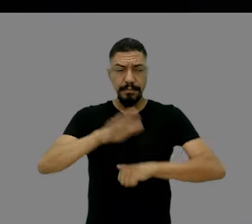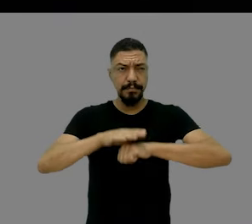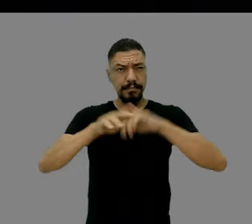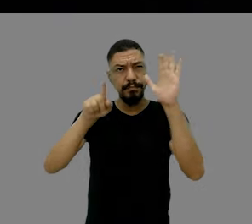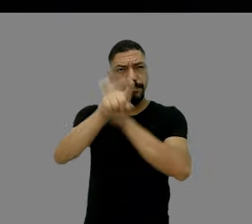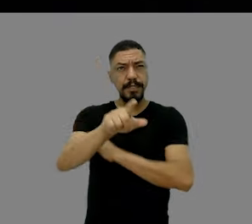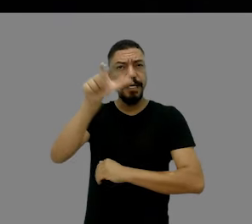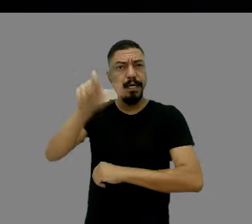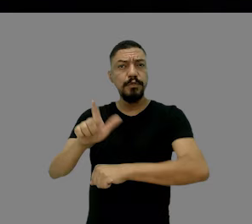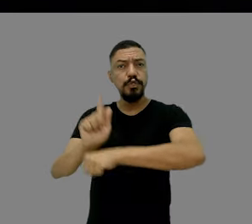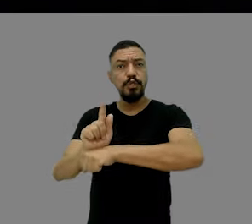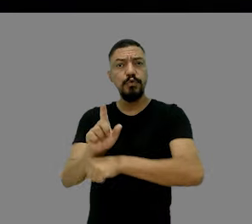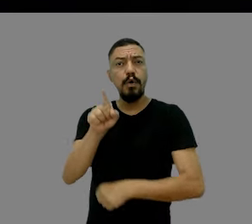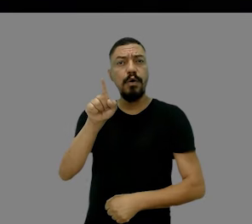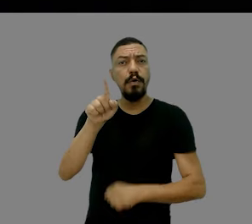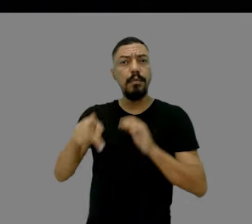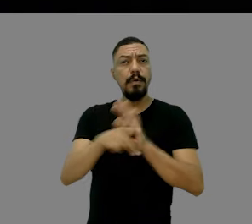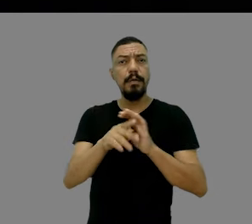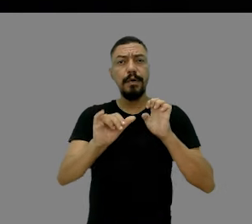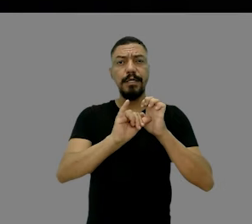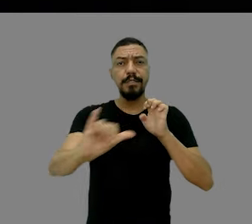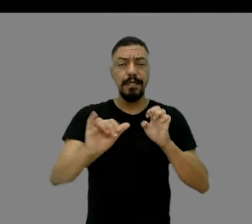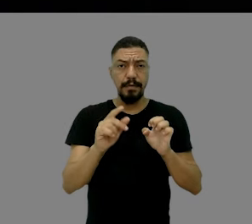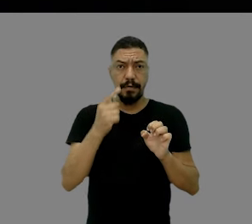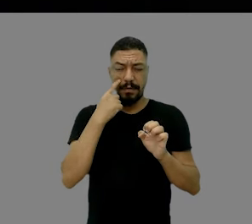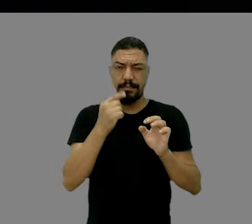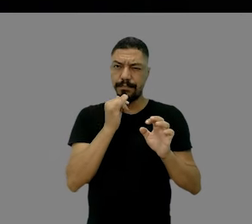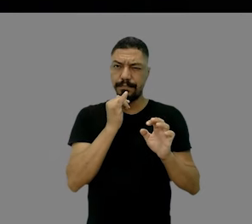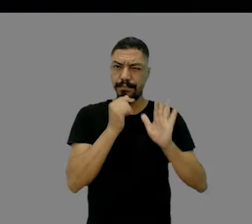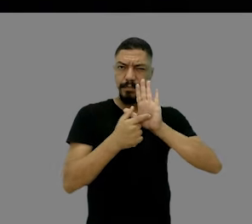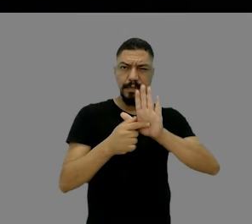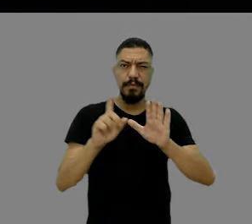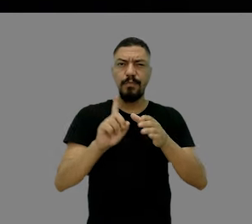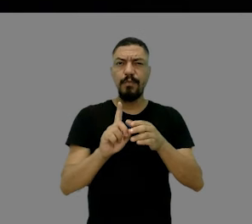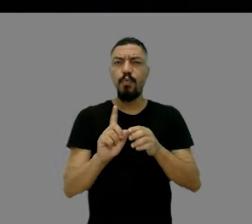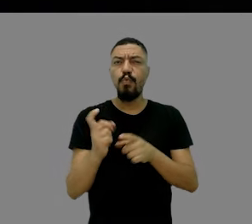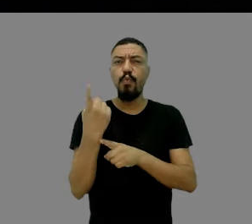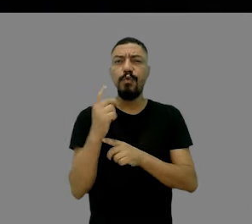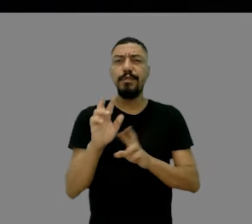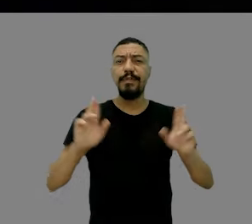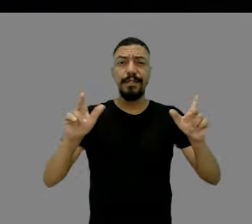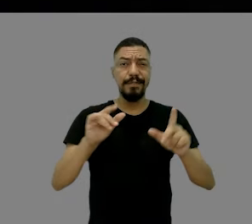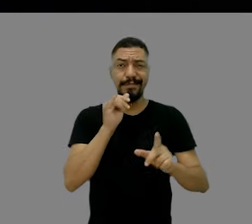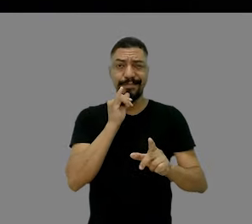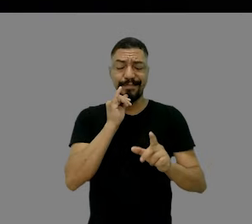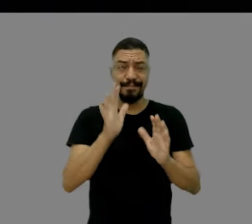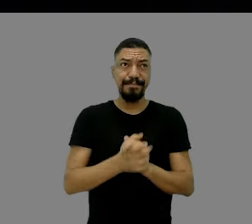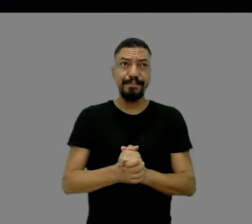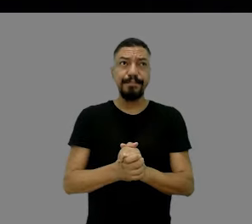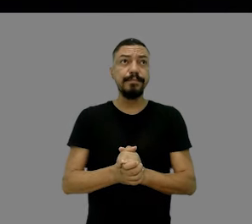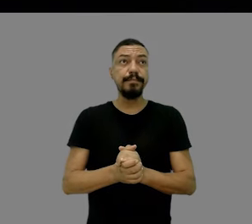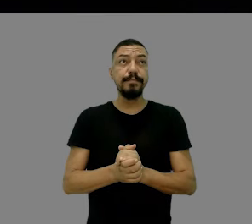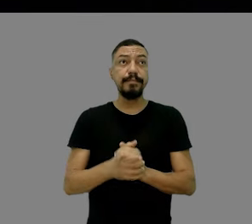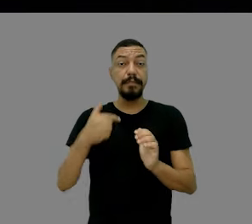só para você entender o tamanho dessa exceção. Vamos supor que eu esteja fazendo um projeto que não é a